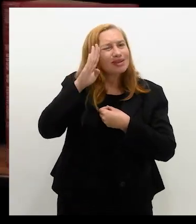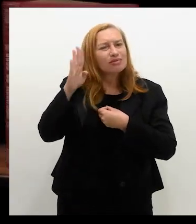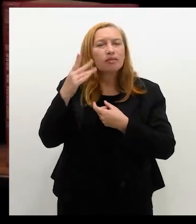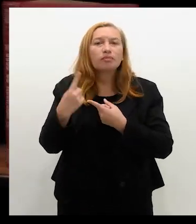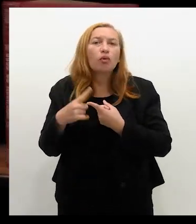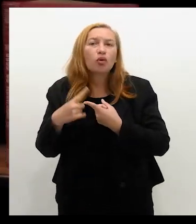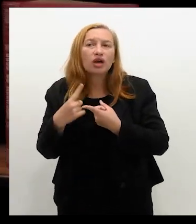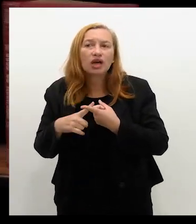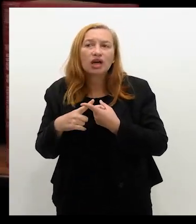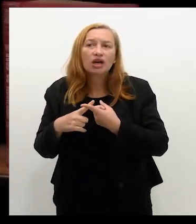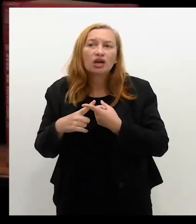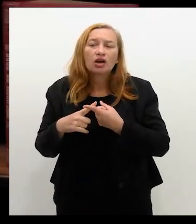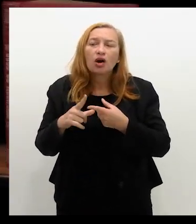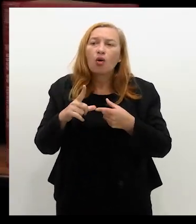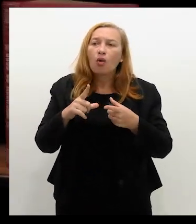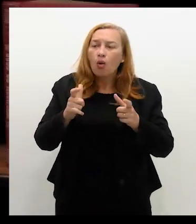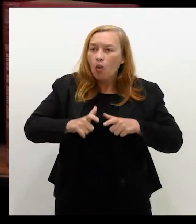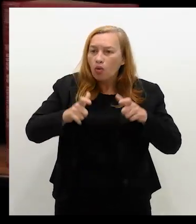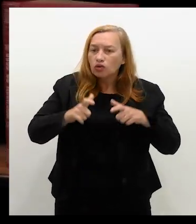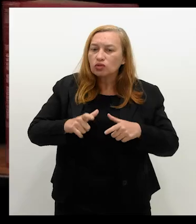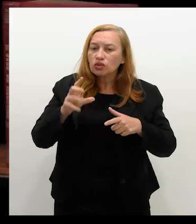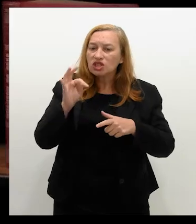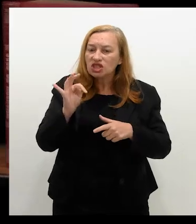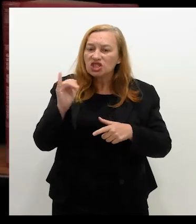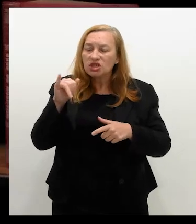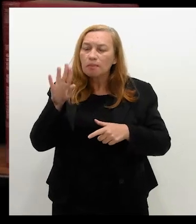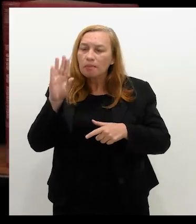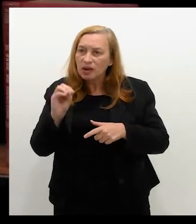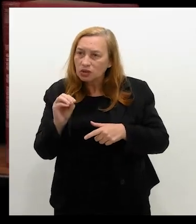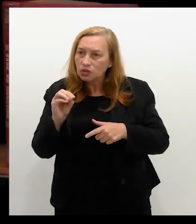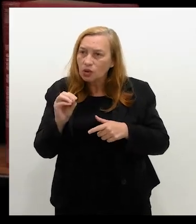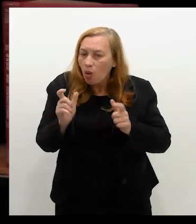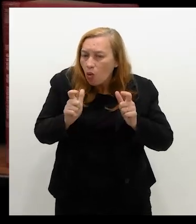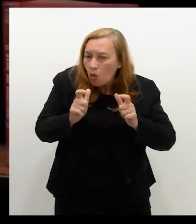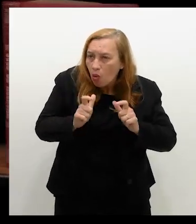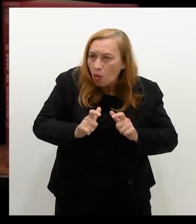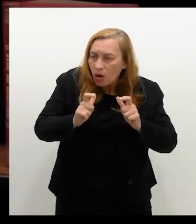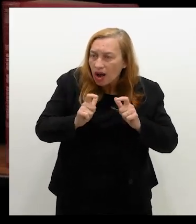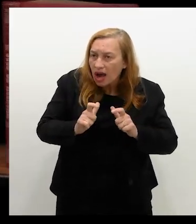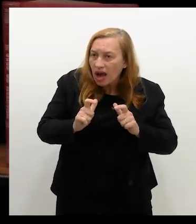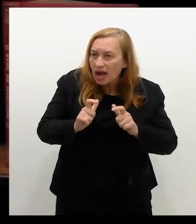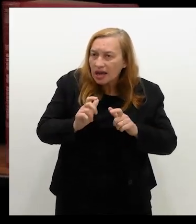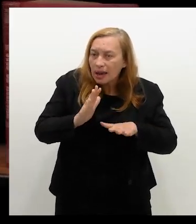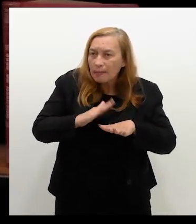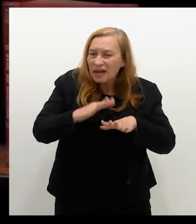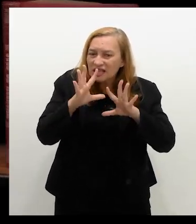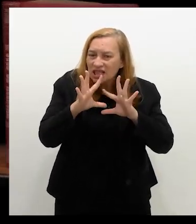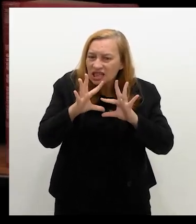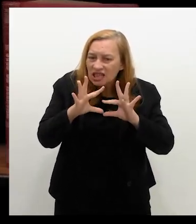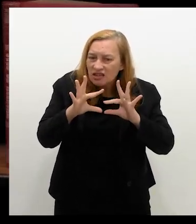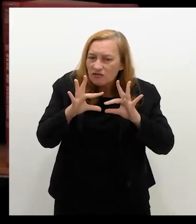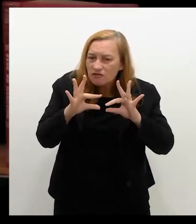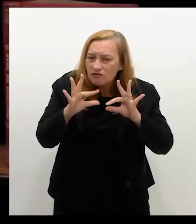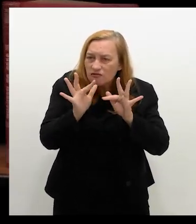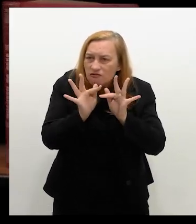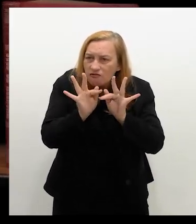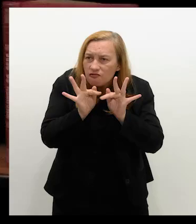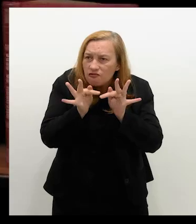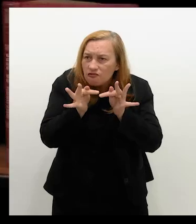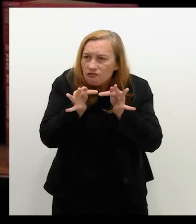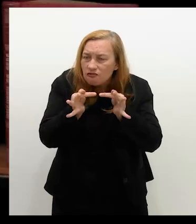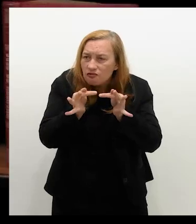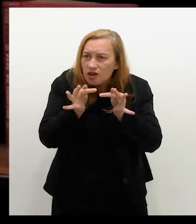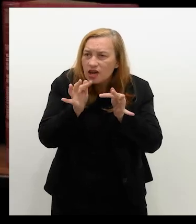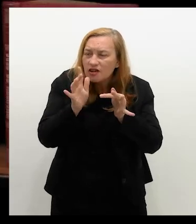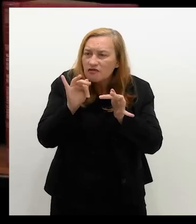Principalmente porque onde o tímpano rompe é um local do tímpano que ele é mais fininho e ele tem